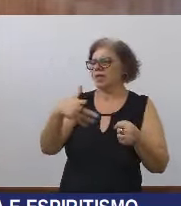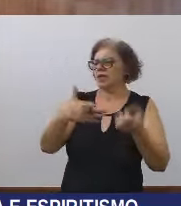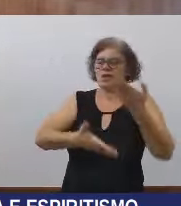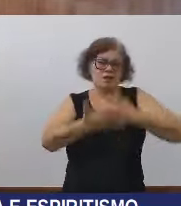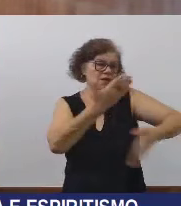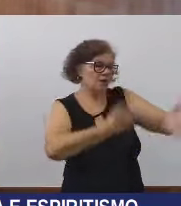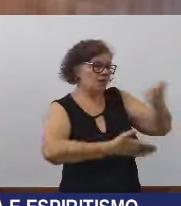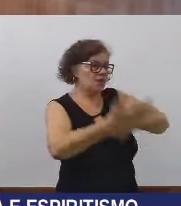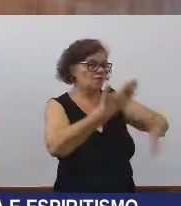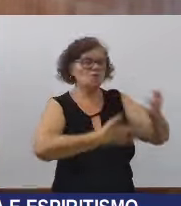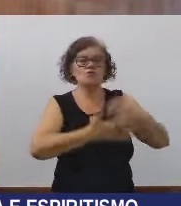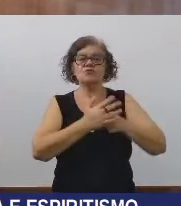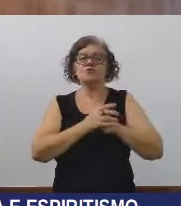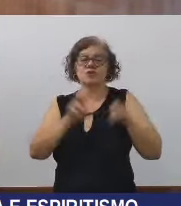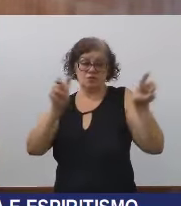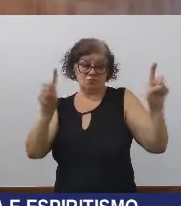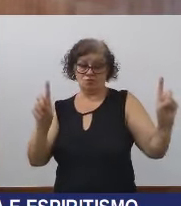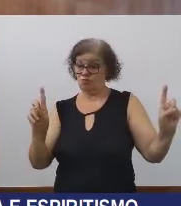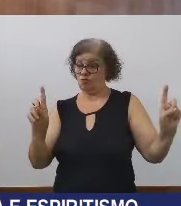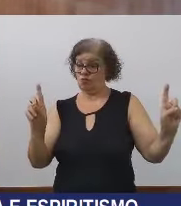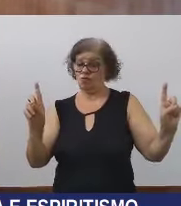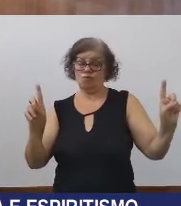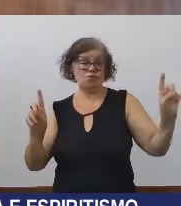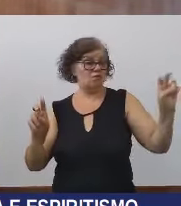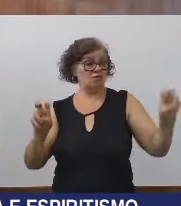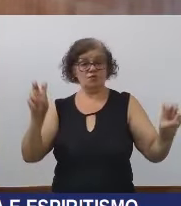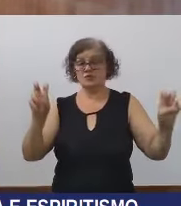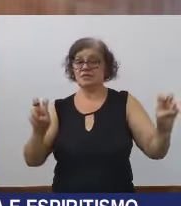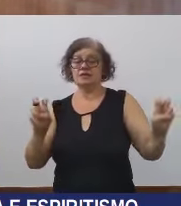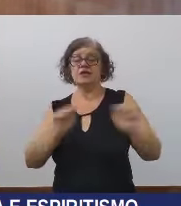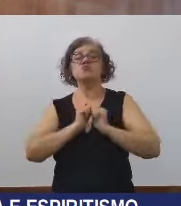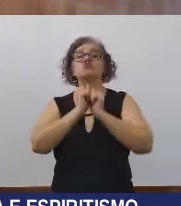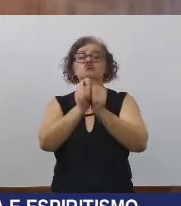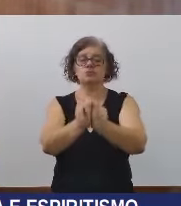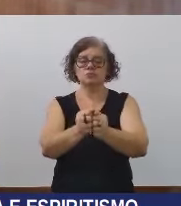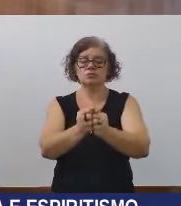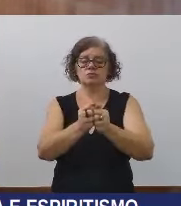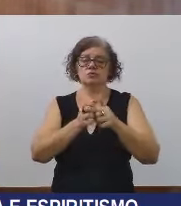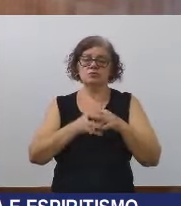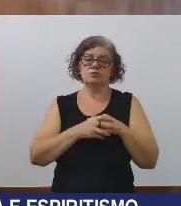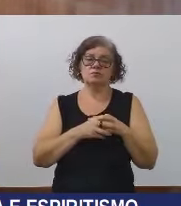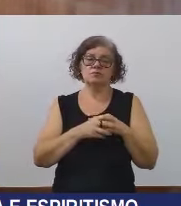passar a conviver conosco no vagão, na caminhada.